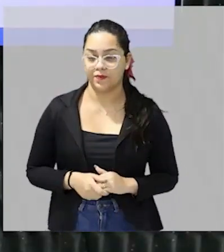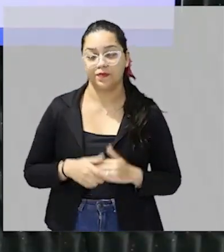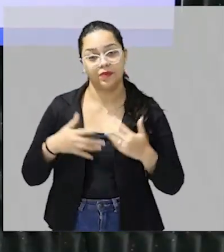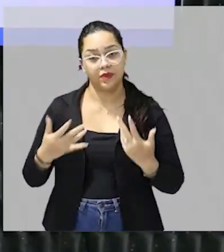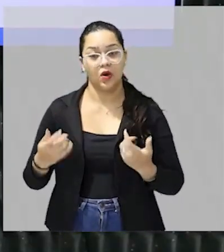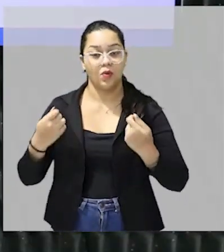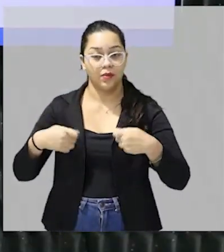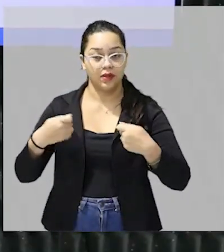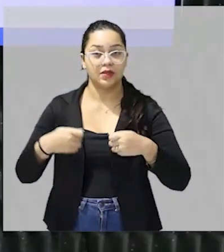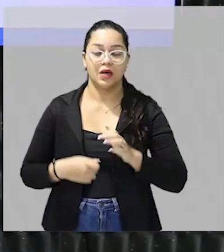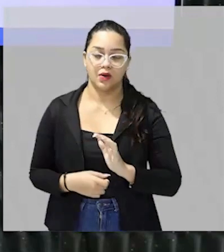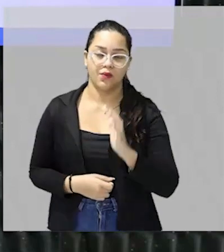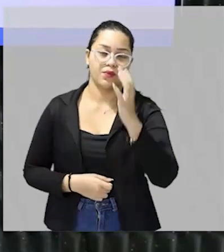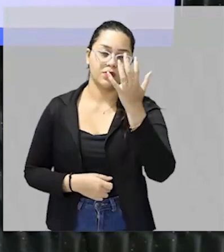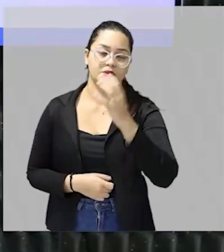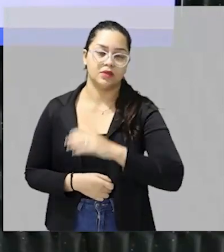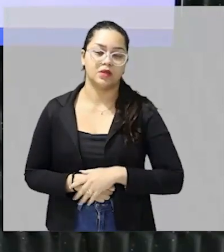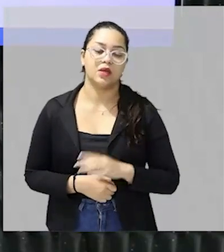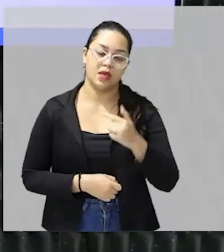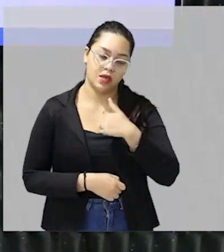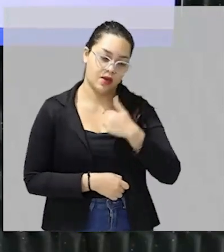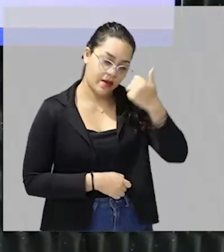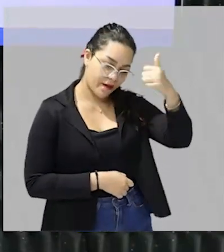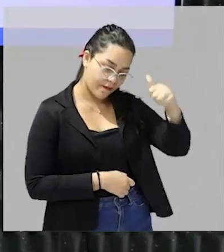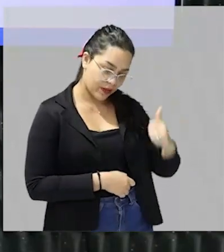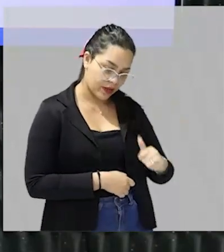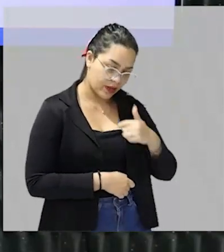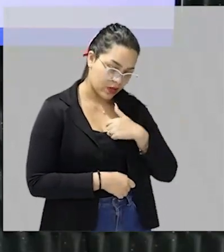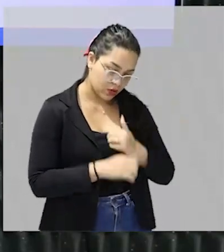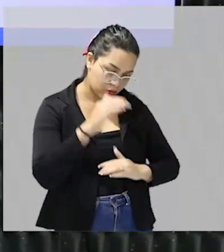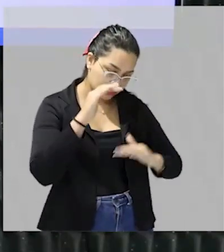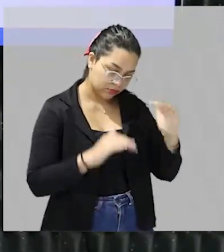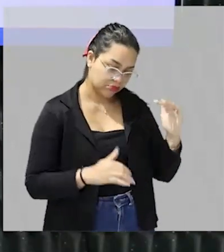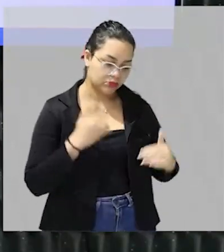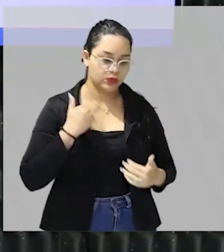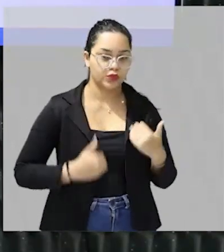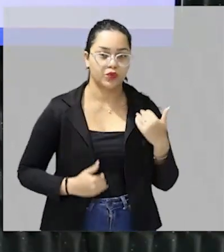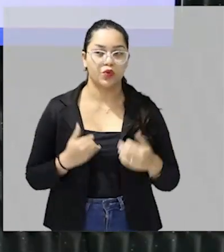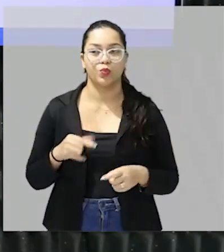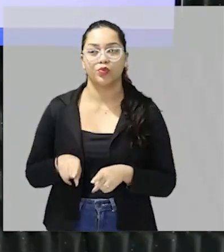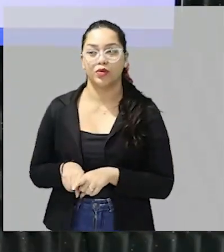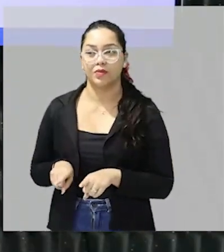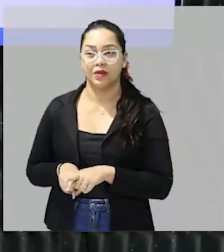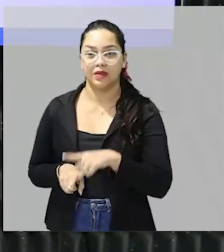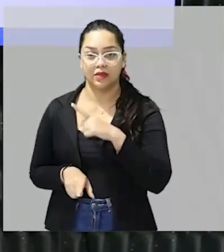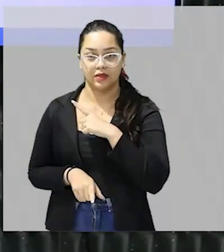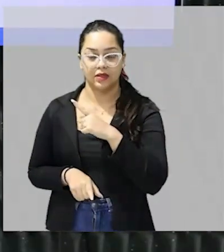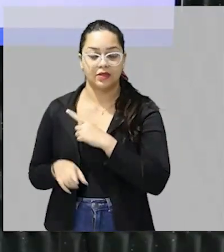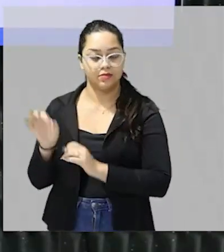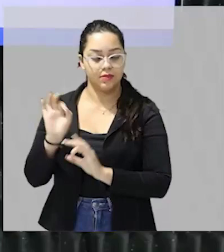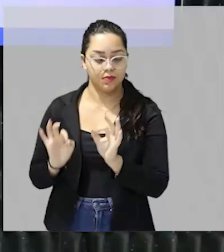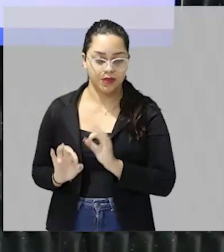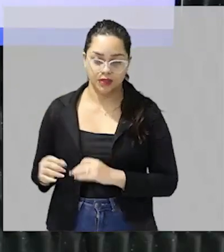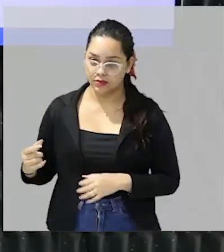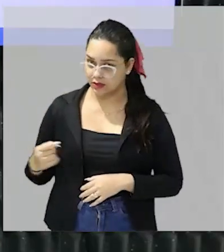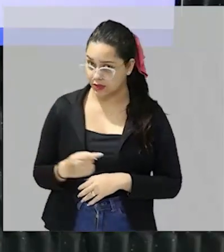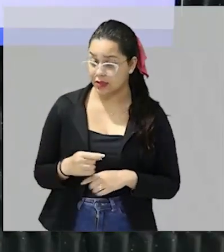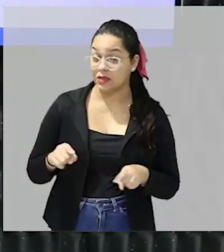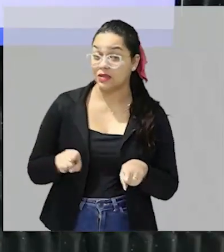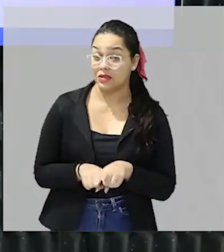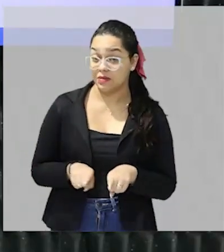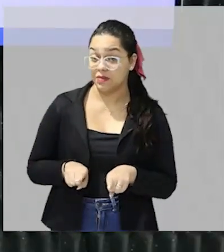elas devem acontecer. Eu avalio, eu vejo o nível de condicionamento, o nível de preparação daquele indivíduo